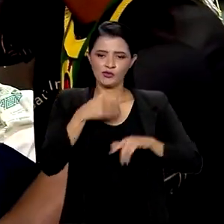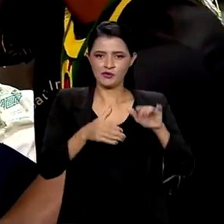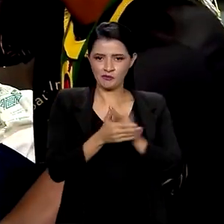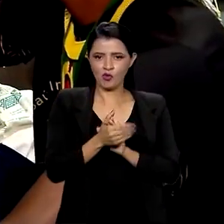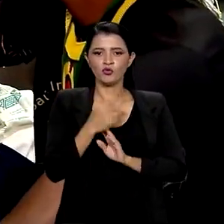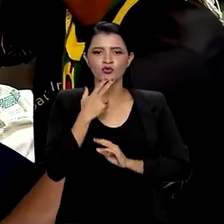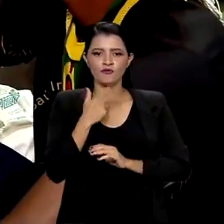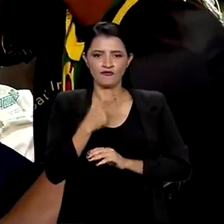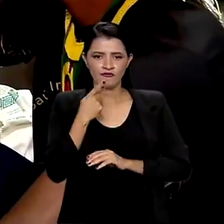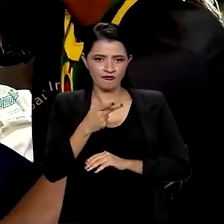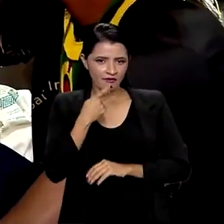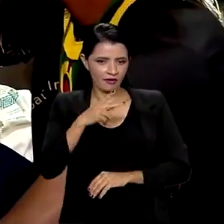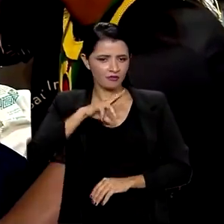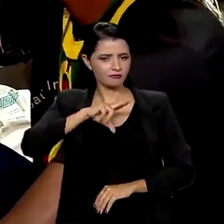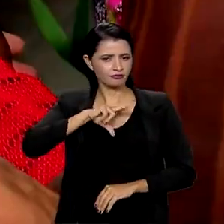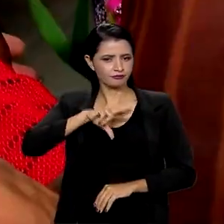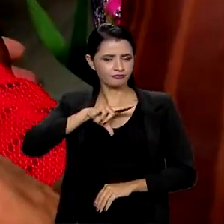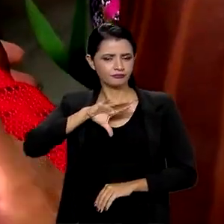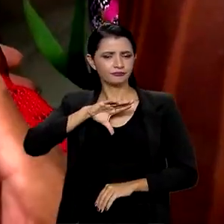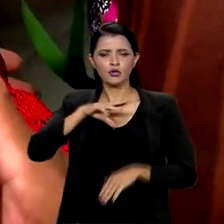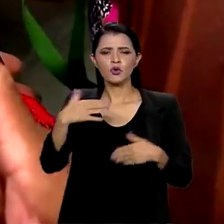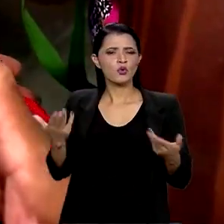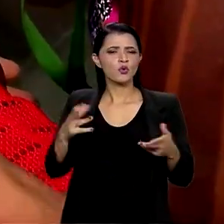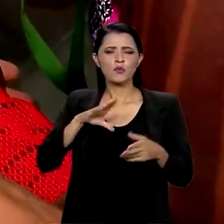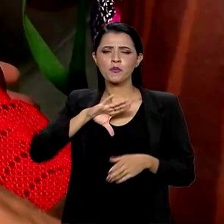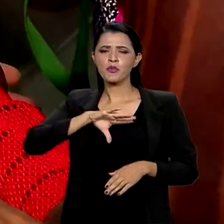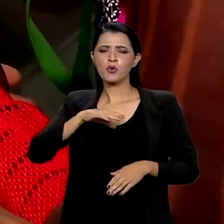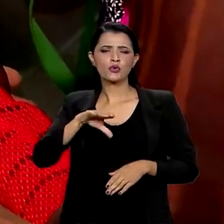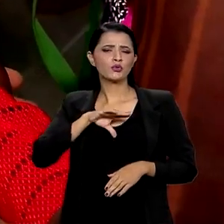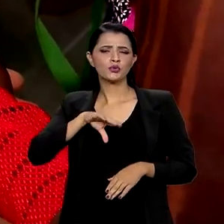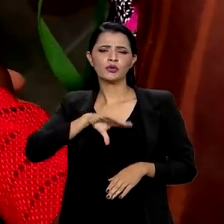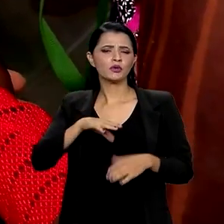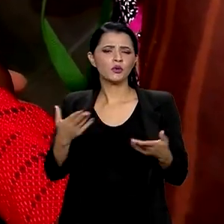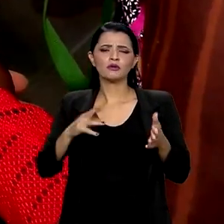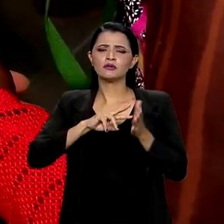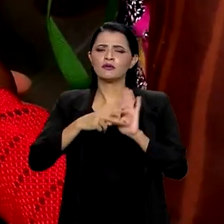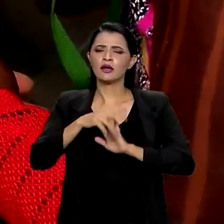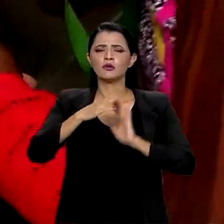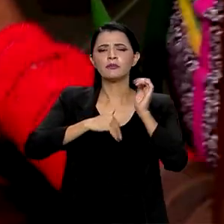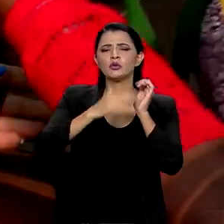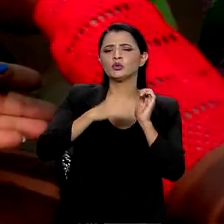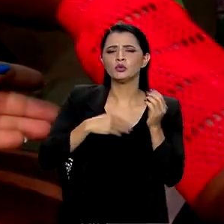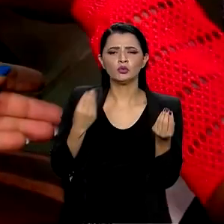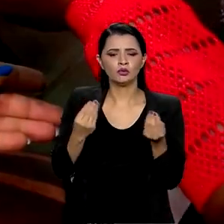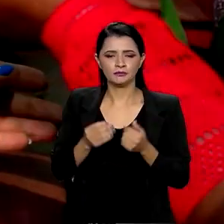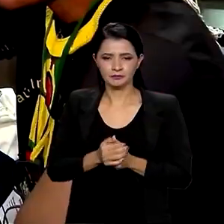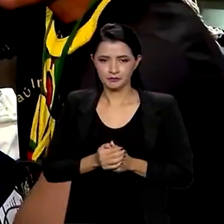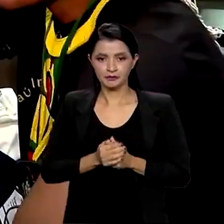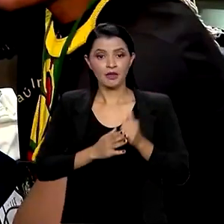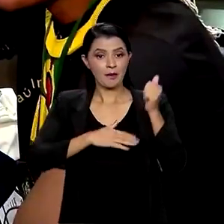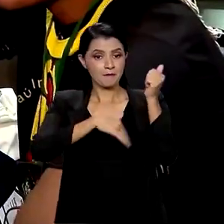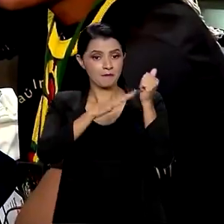português, né? Qual que é o significado da pintura para os indígenas? A pintura significa